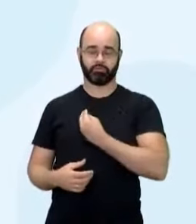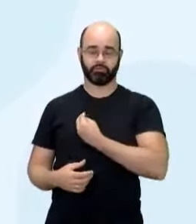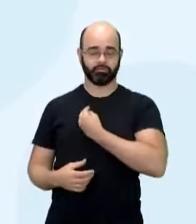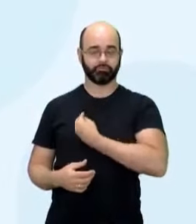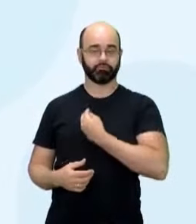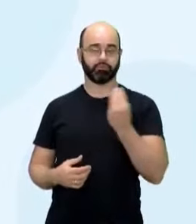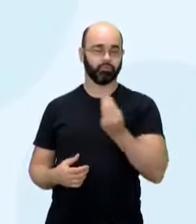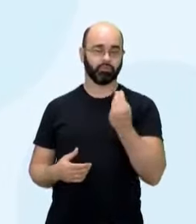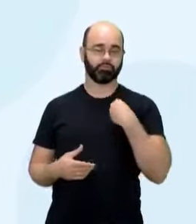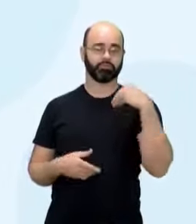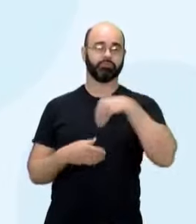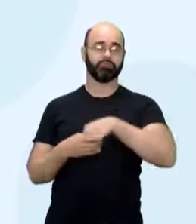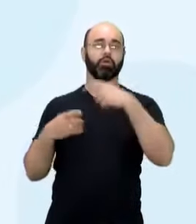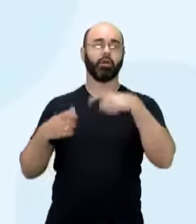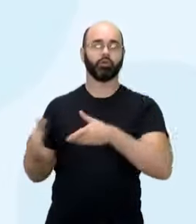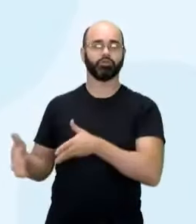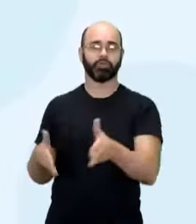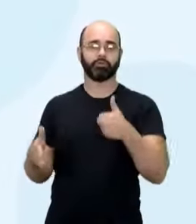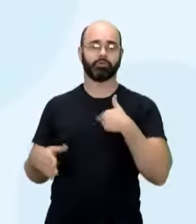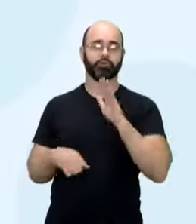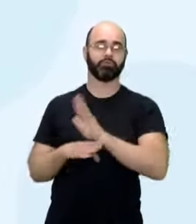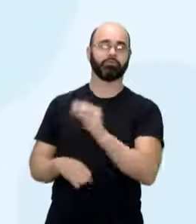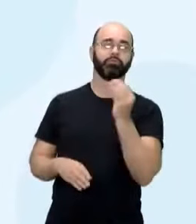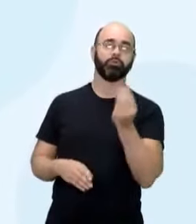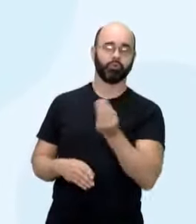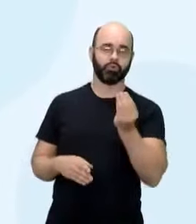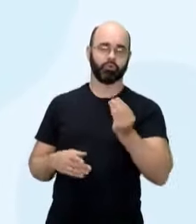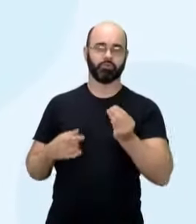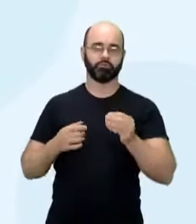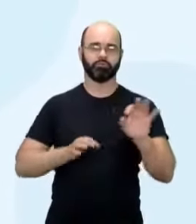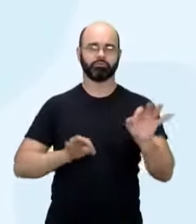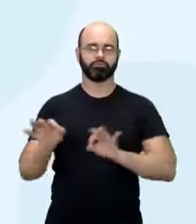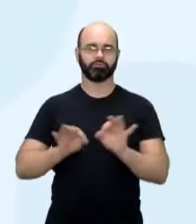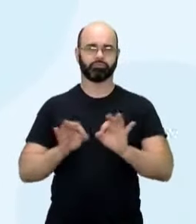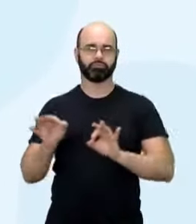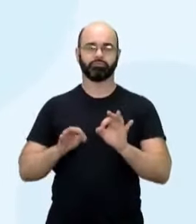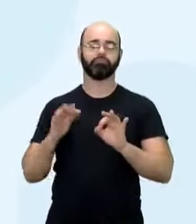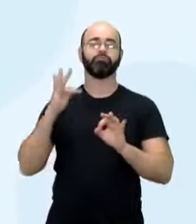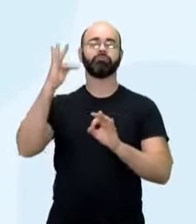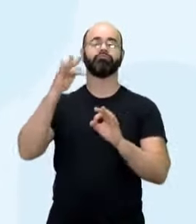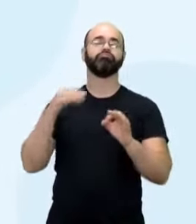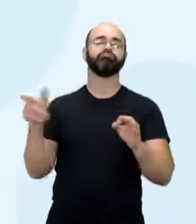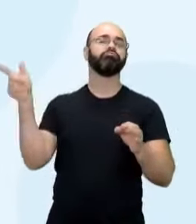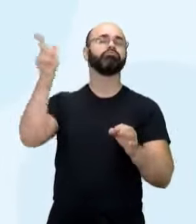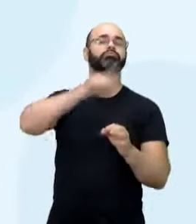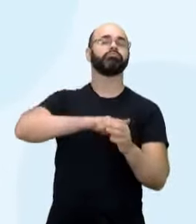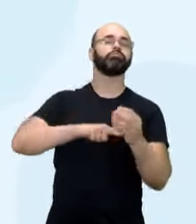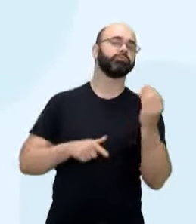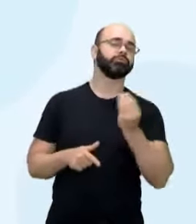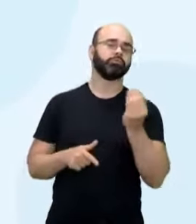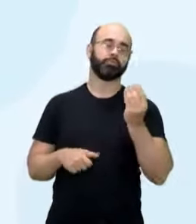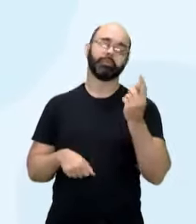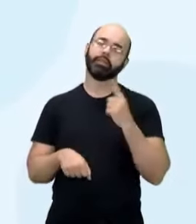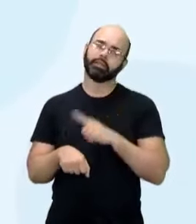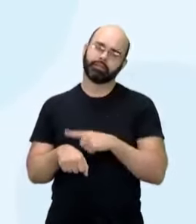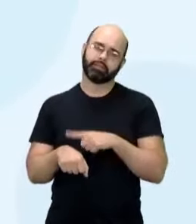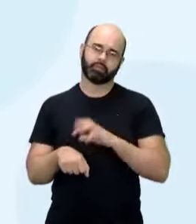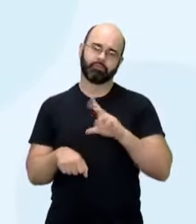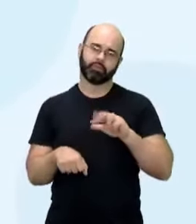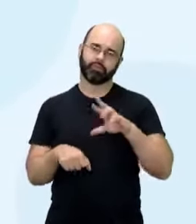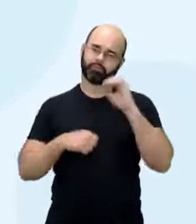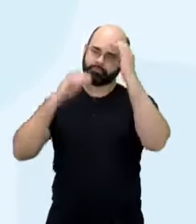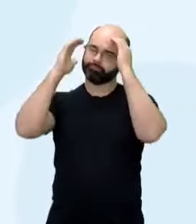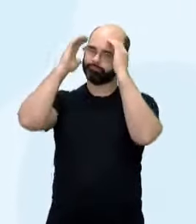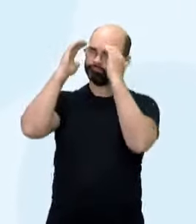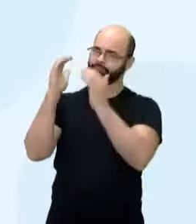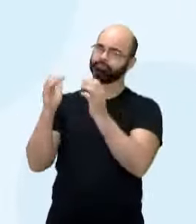onde eu quero ir e como é que eu vou me organizar para chegar lá. Então, respeitando aí os nossos tempos, respeitando aí